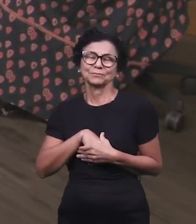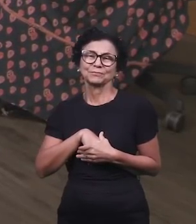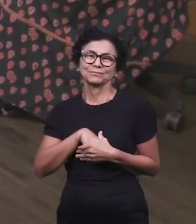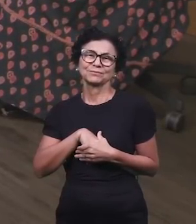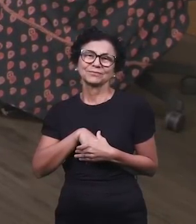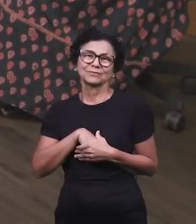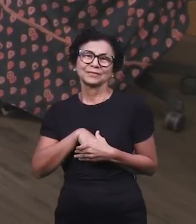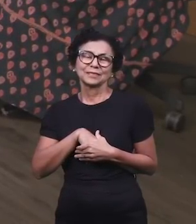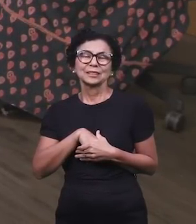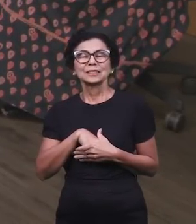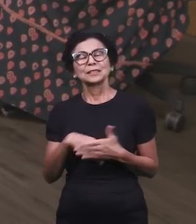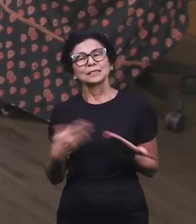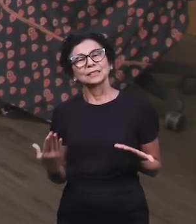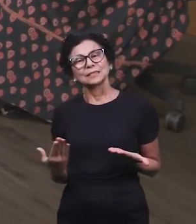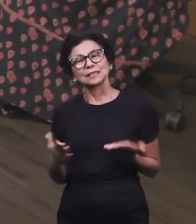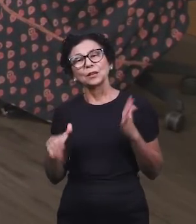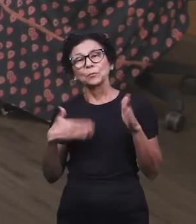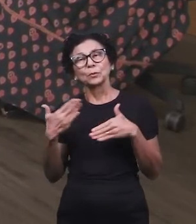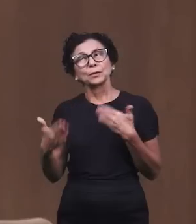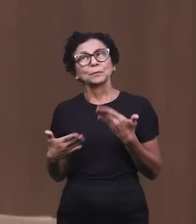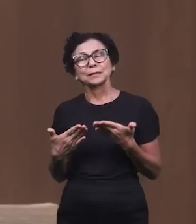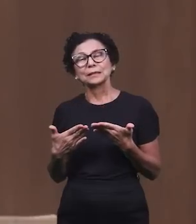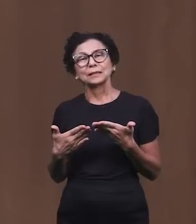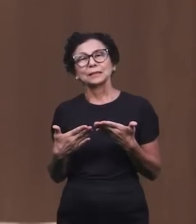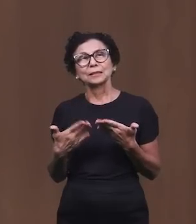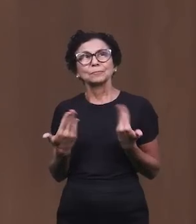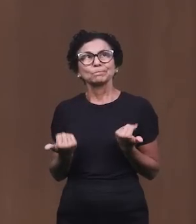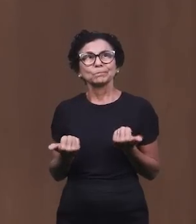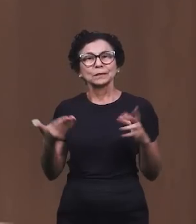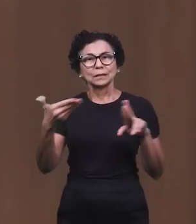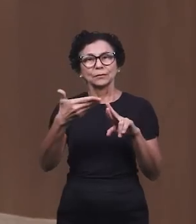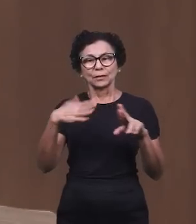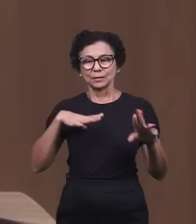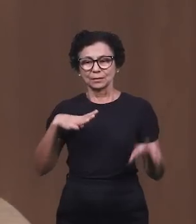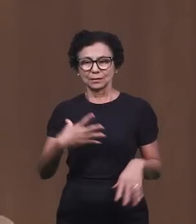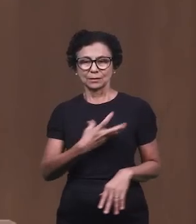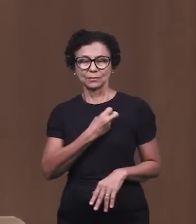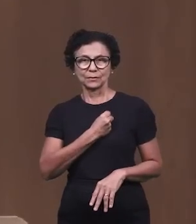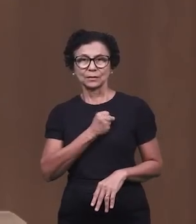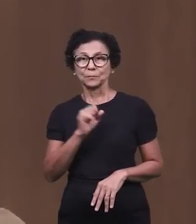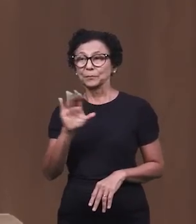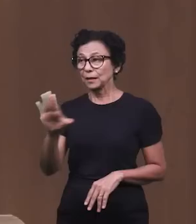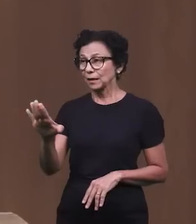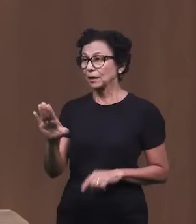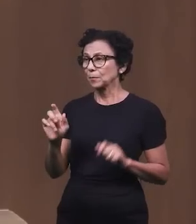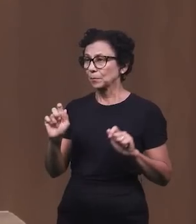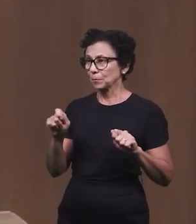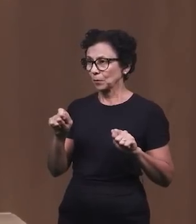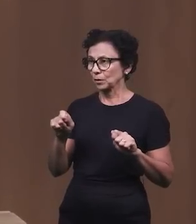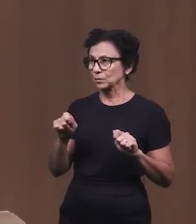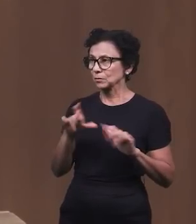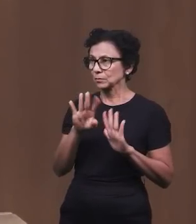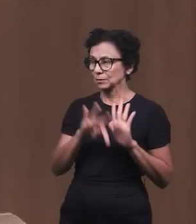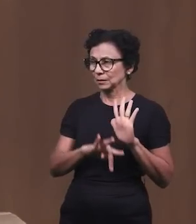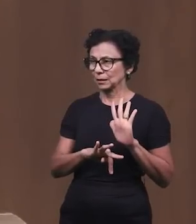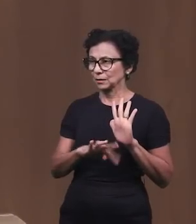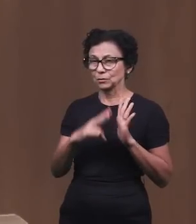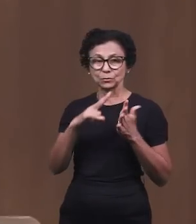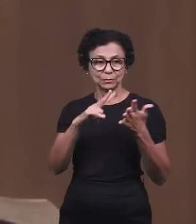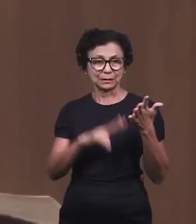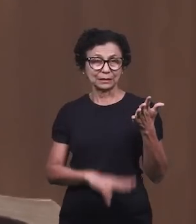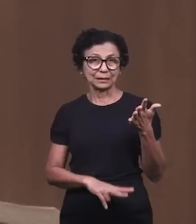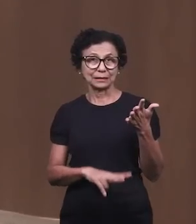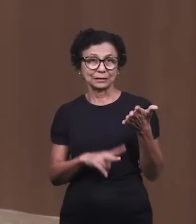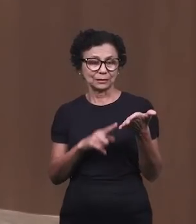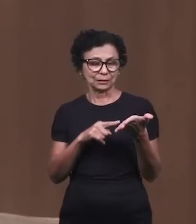aproveitar aqui, se vocês me permitirem, ler um texto da palavra. Mantive ele aqui aberto, aguardando para ler, sobre a alegria,